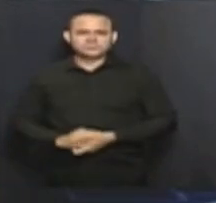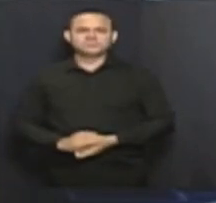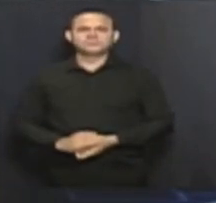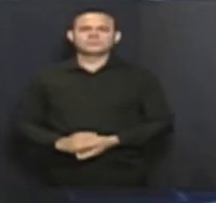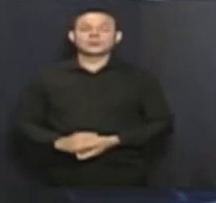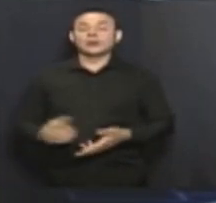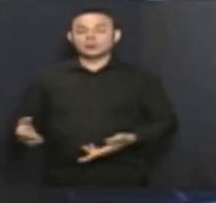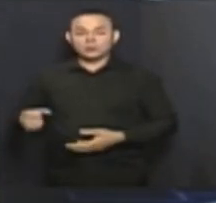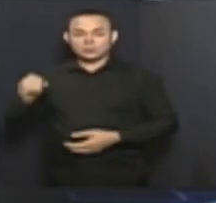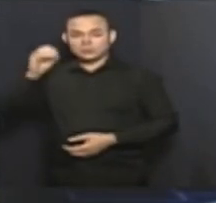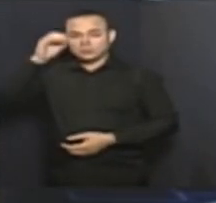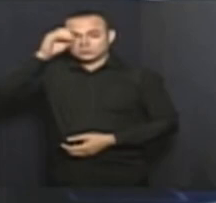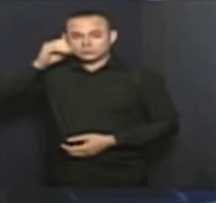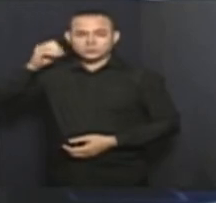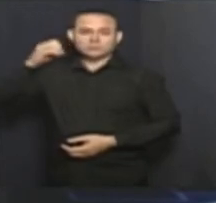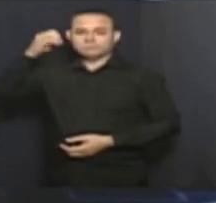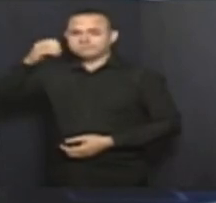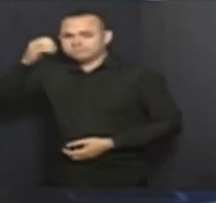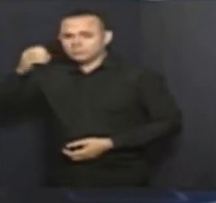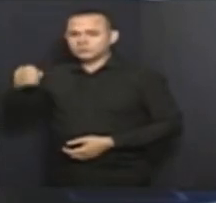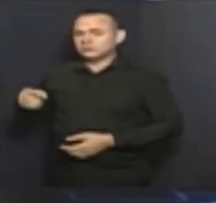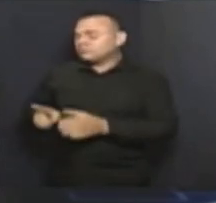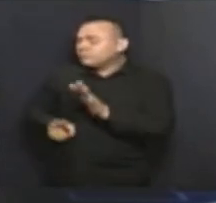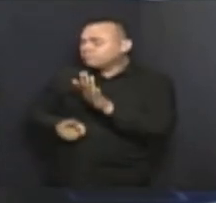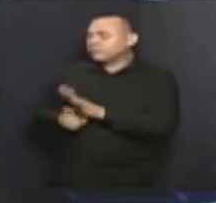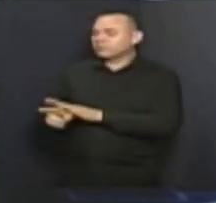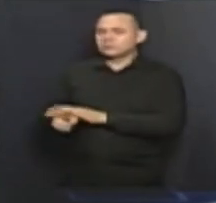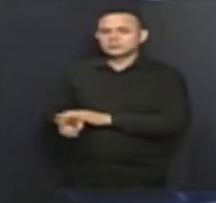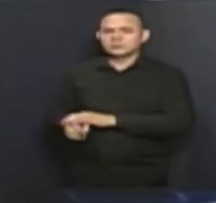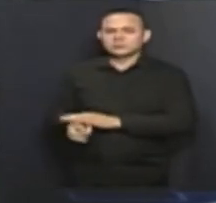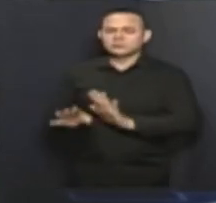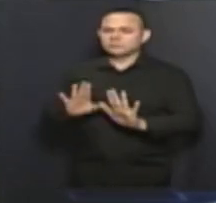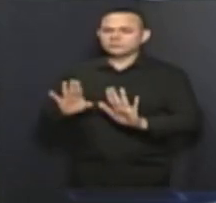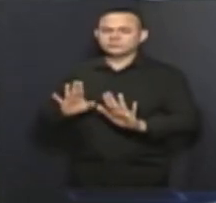juízo de london uma pergunta não